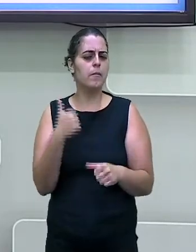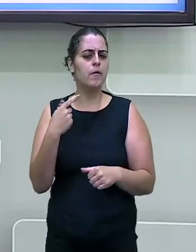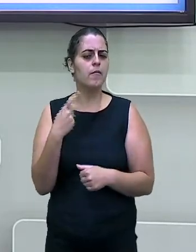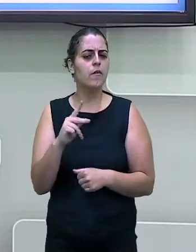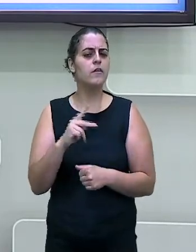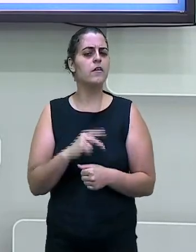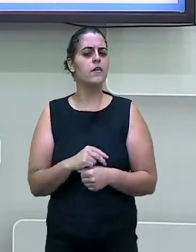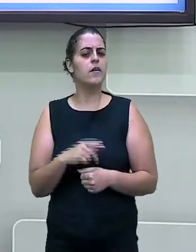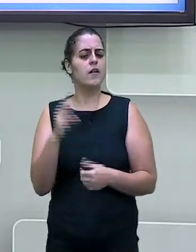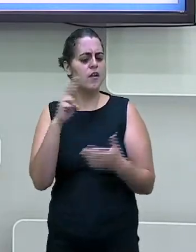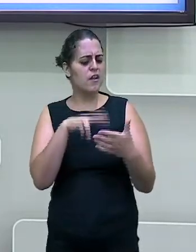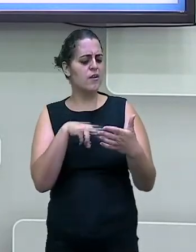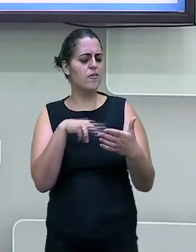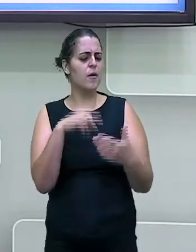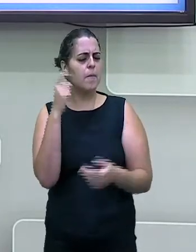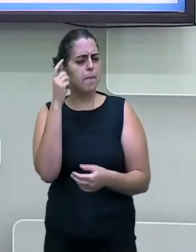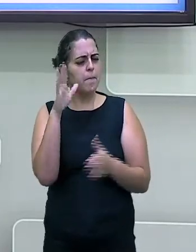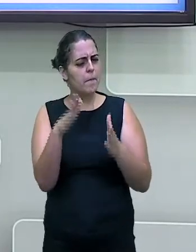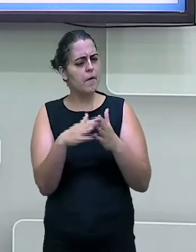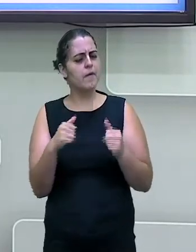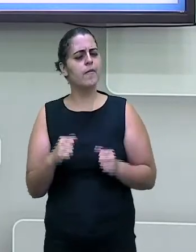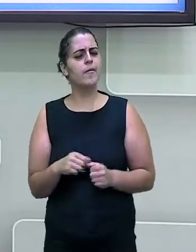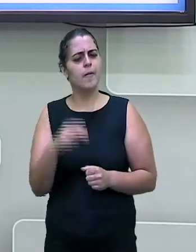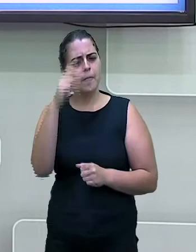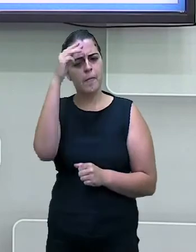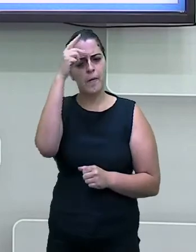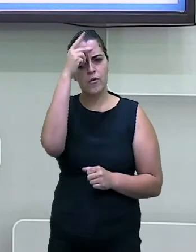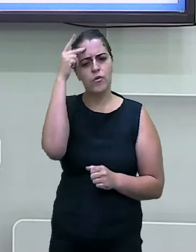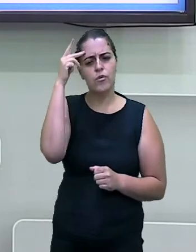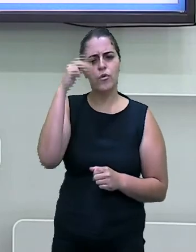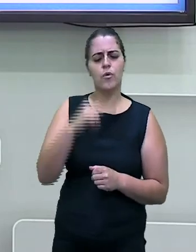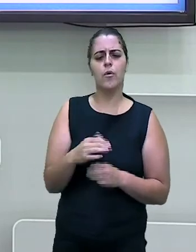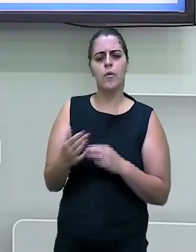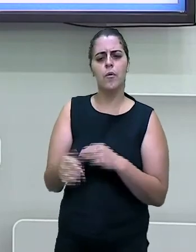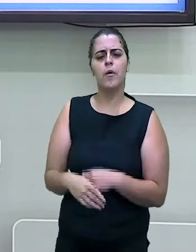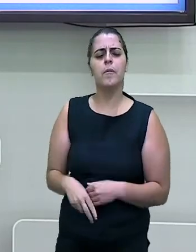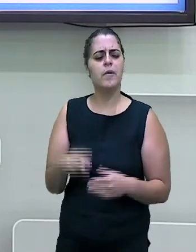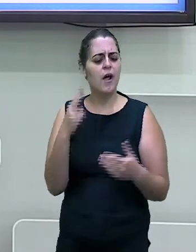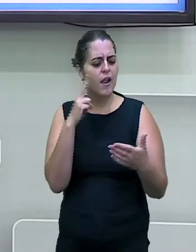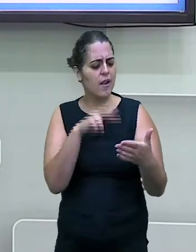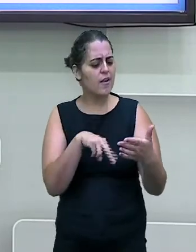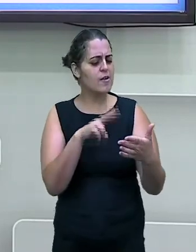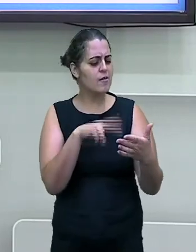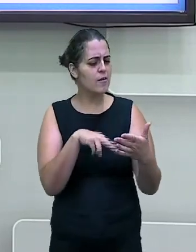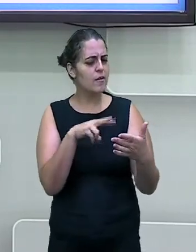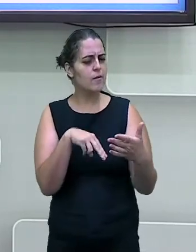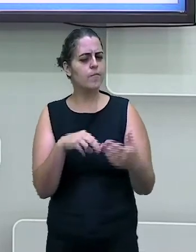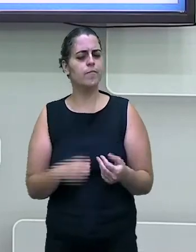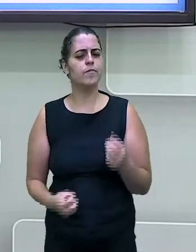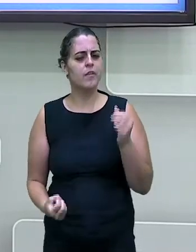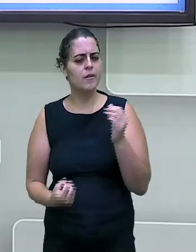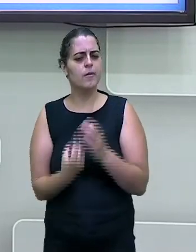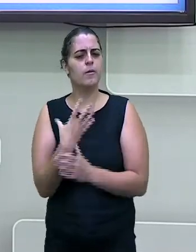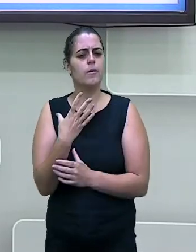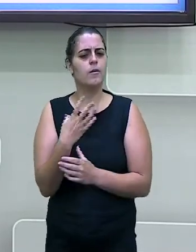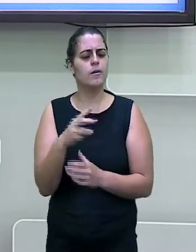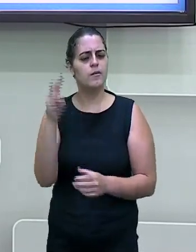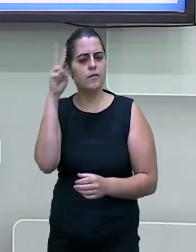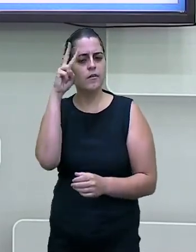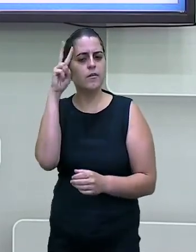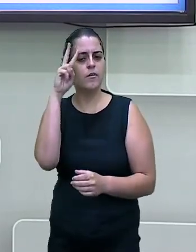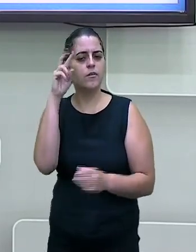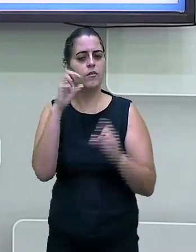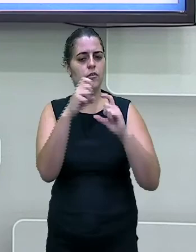E outra coisa, peça alguém da sua casa também para que possa ler a sua criação de história em